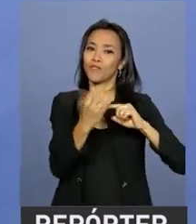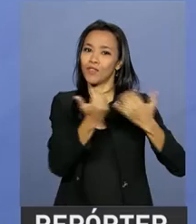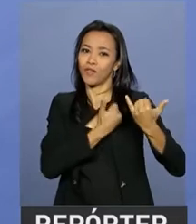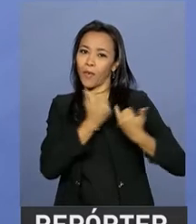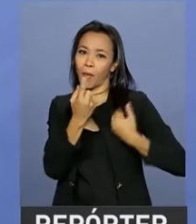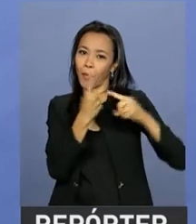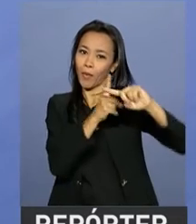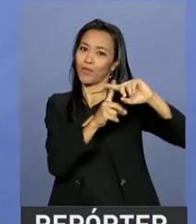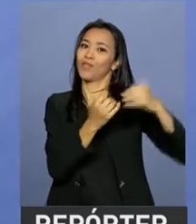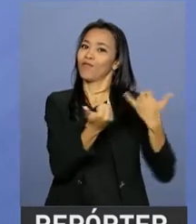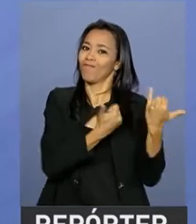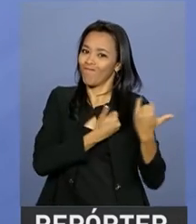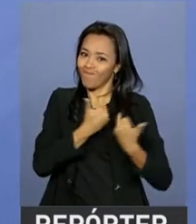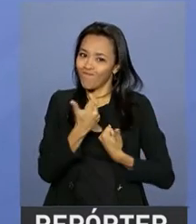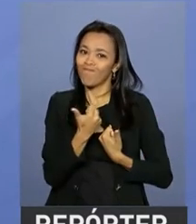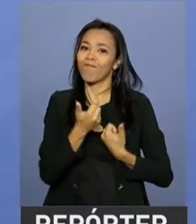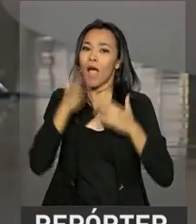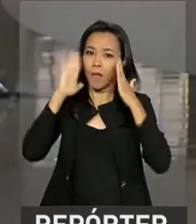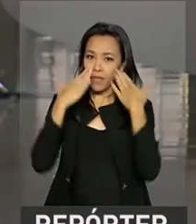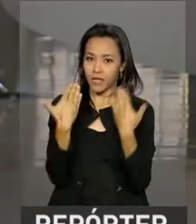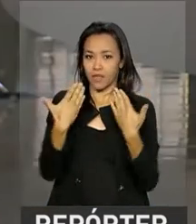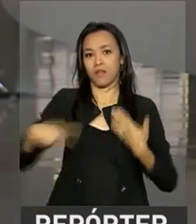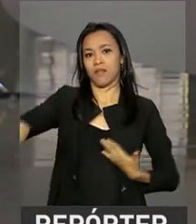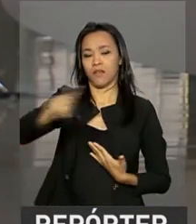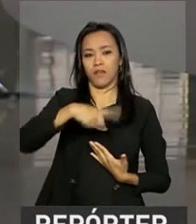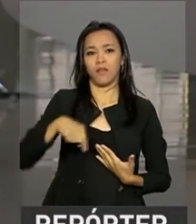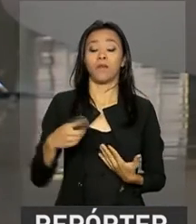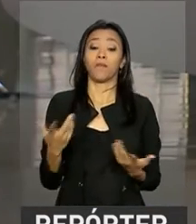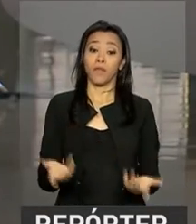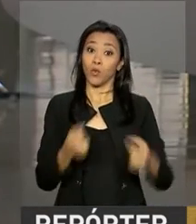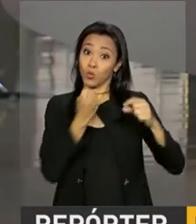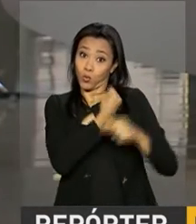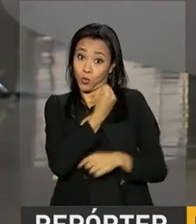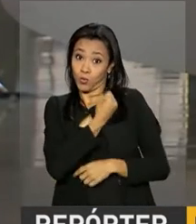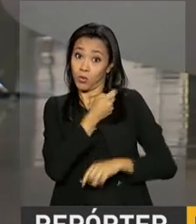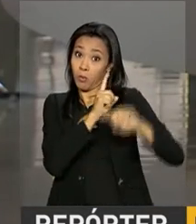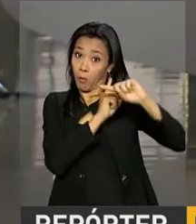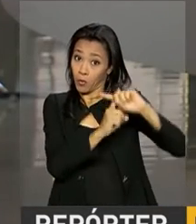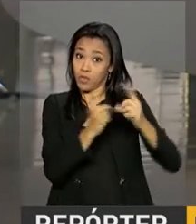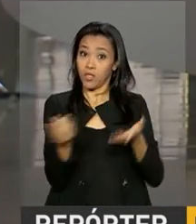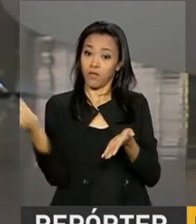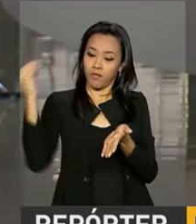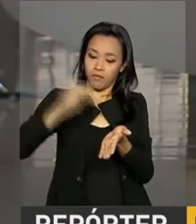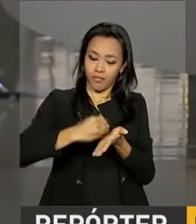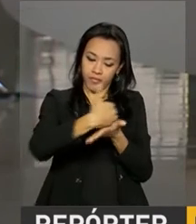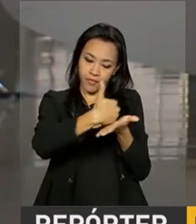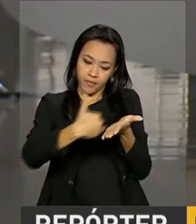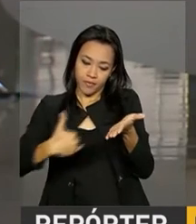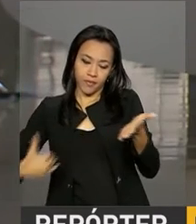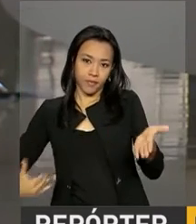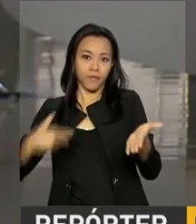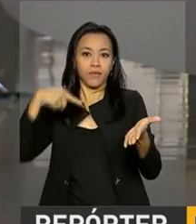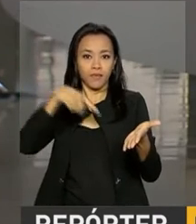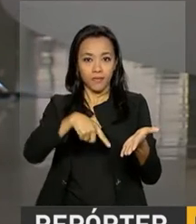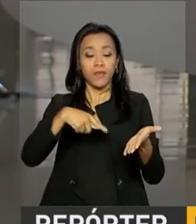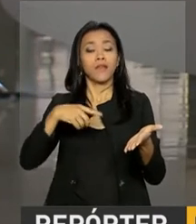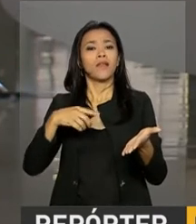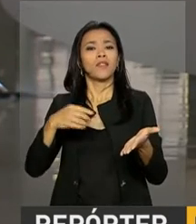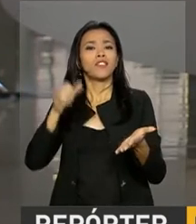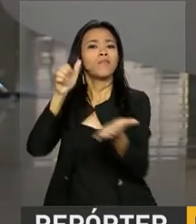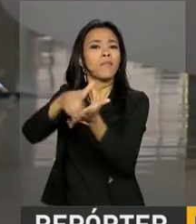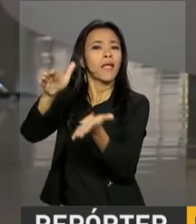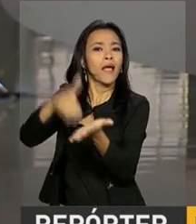para a apresentar diante dos números positivos do cadastro geral de empregados e desempregados o